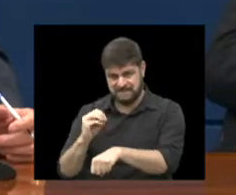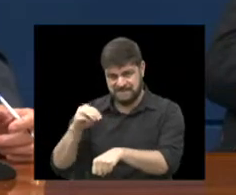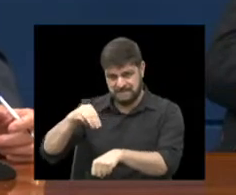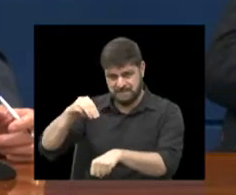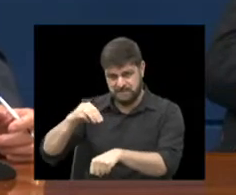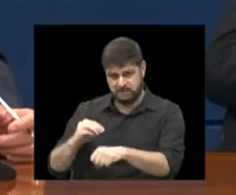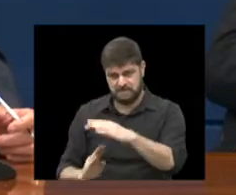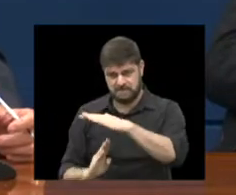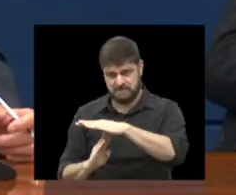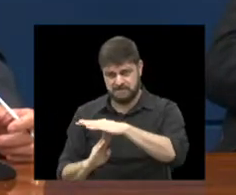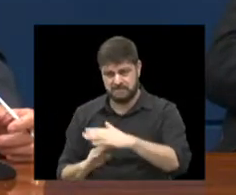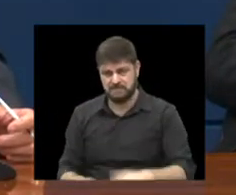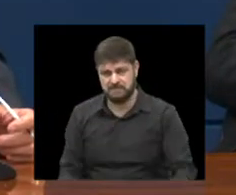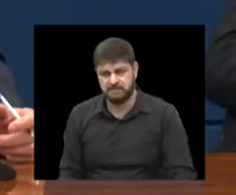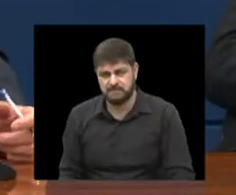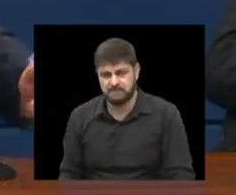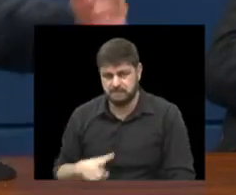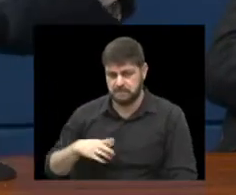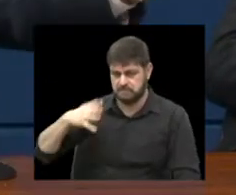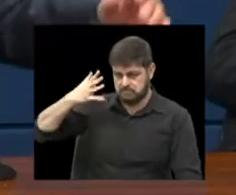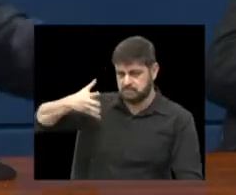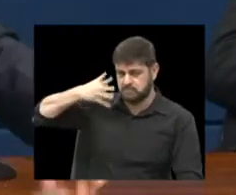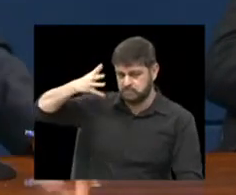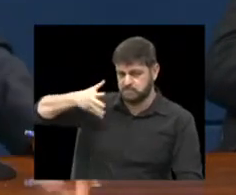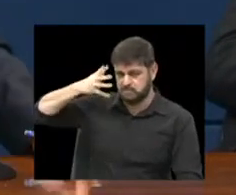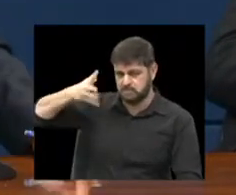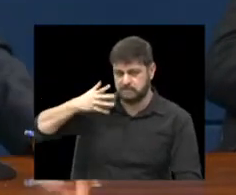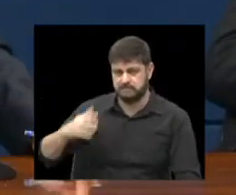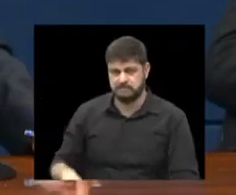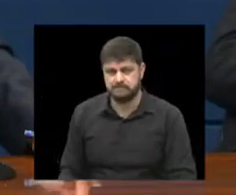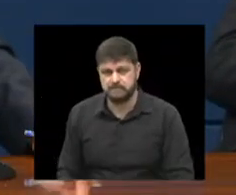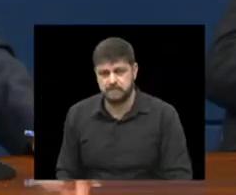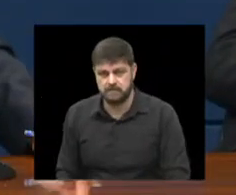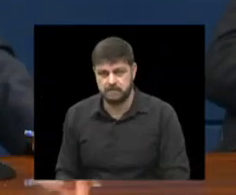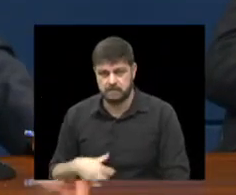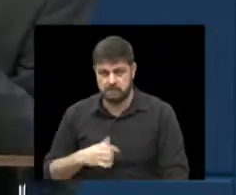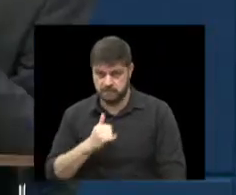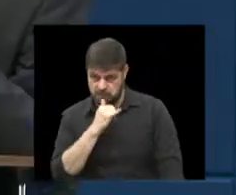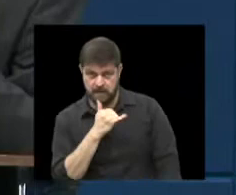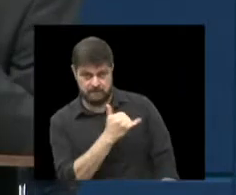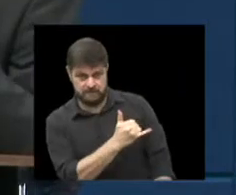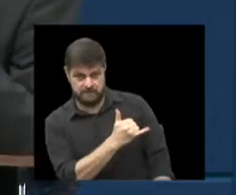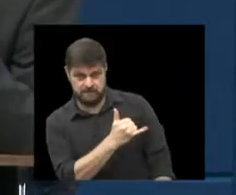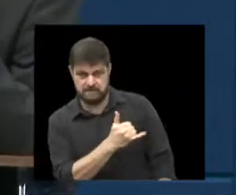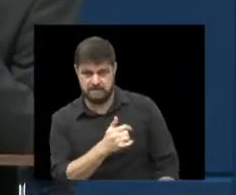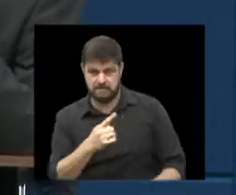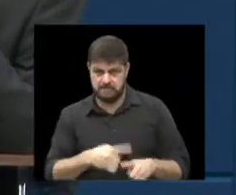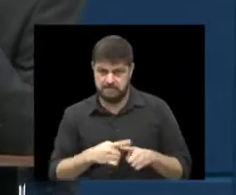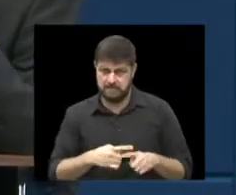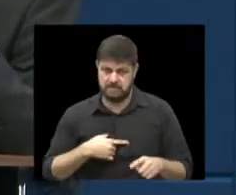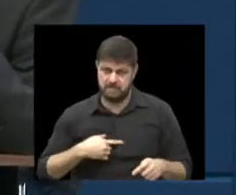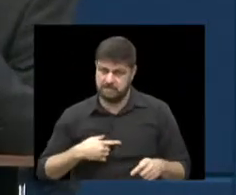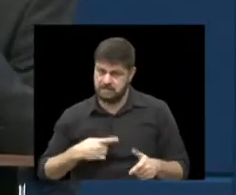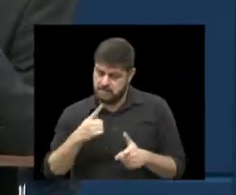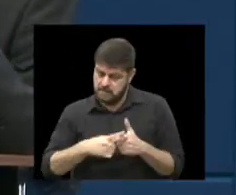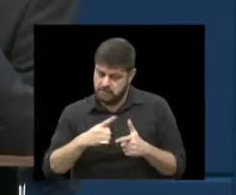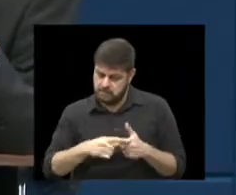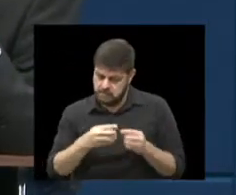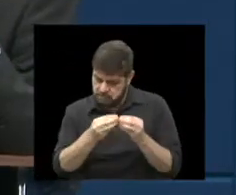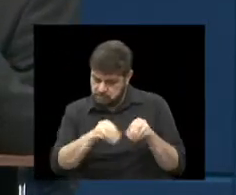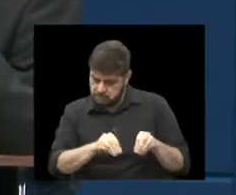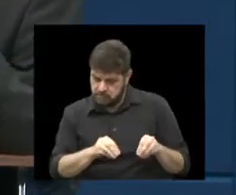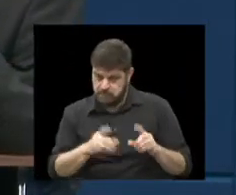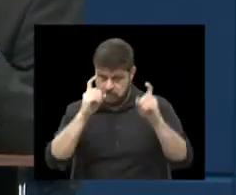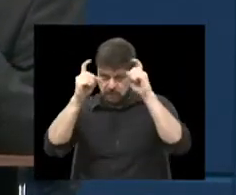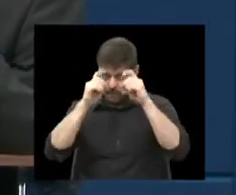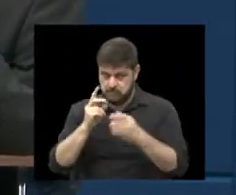obrigado, presidente. E como vem orando com muita majestade, vai continuar. Você vê que eu, de maneira preventiva, te avisei exatamente para não ter prejuízo aqui ao bom